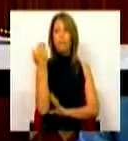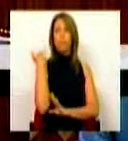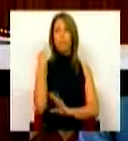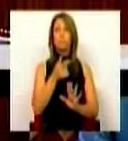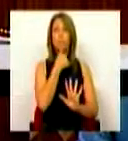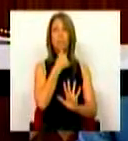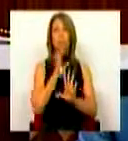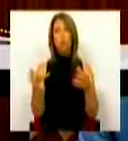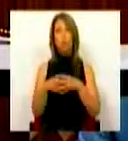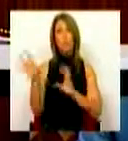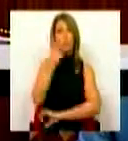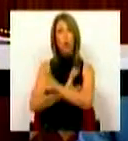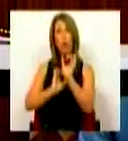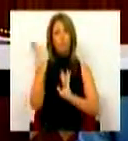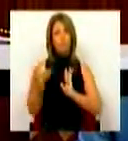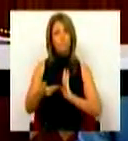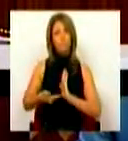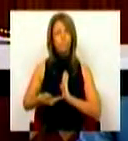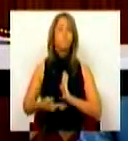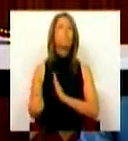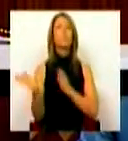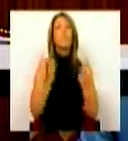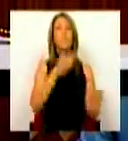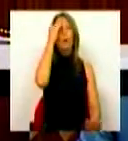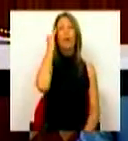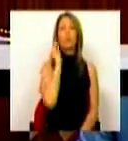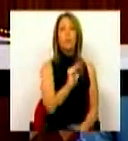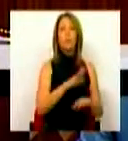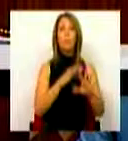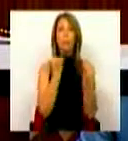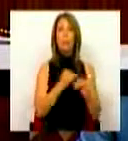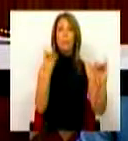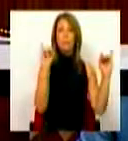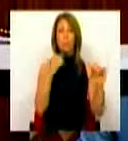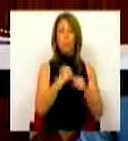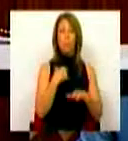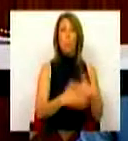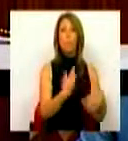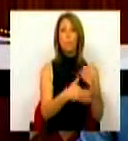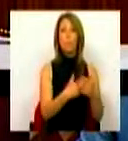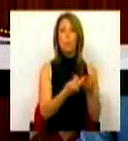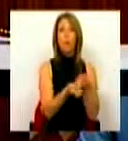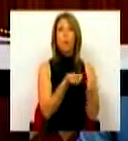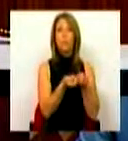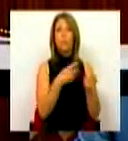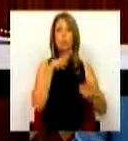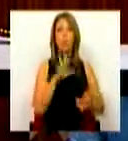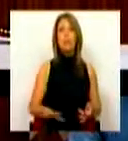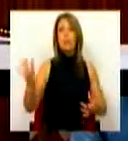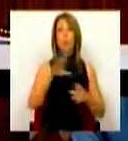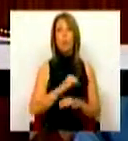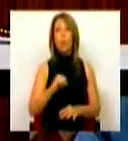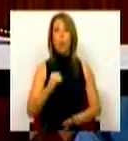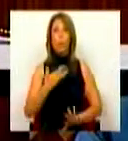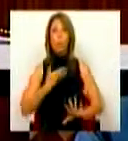resoluções do Conselho da Europa. Por um lado, a recomendação sobre a independência operacional das organizações nacionais